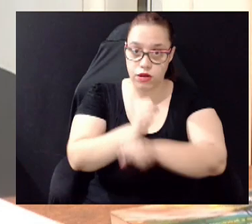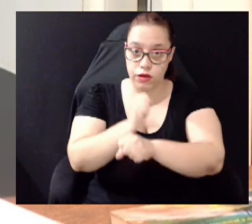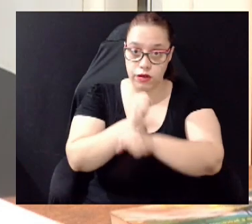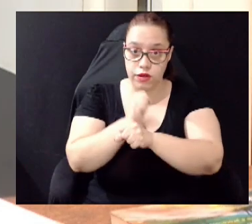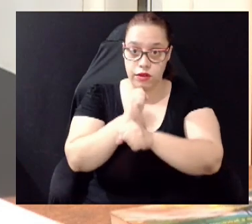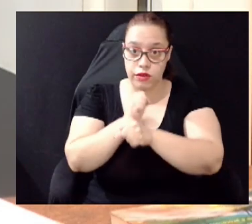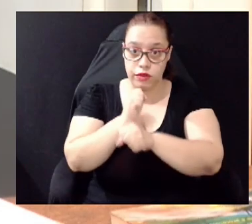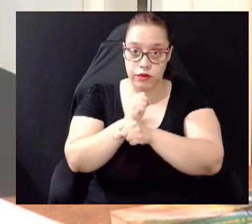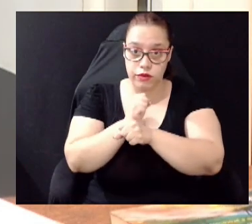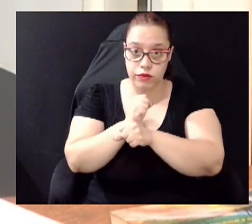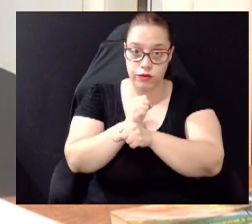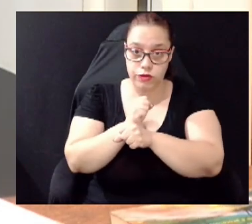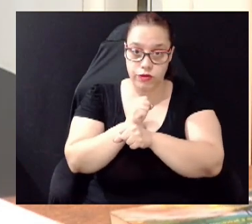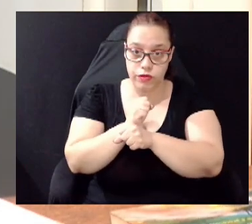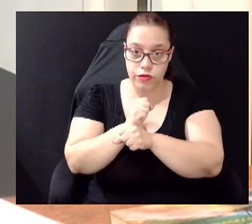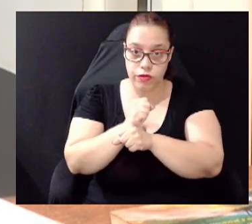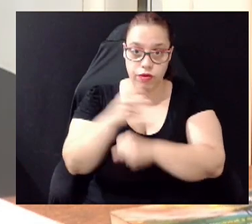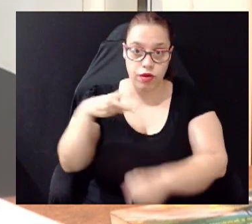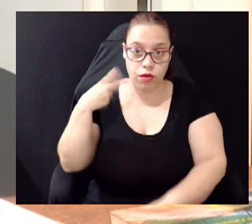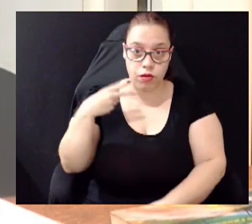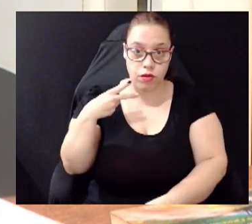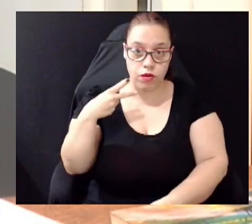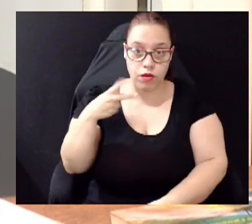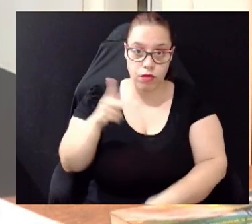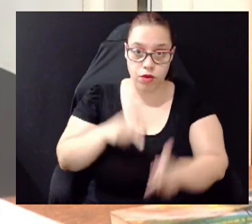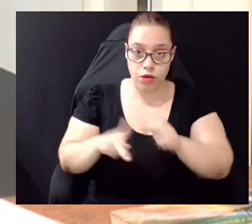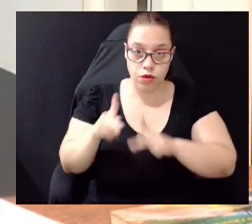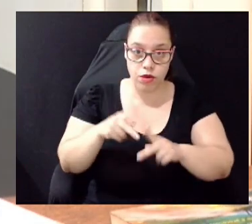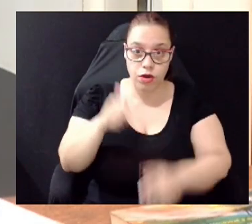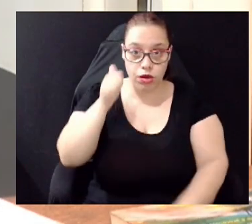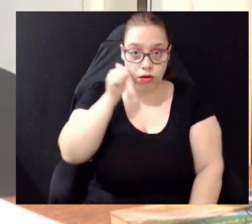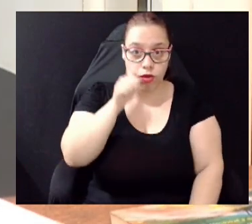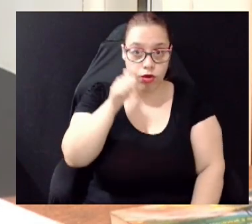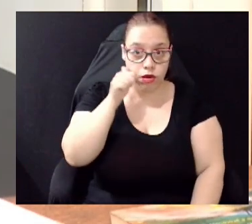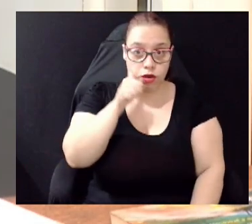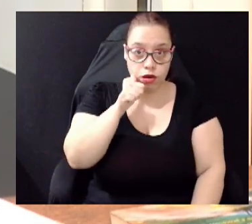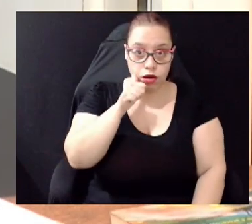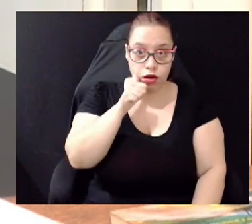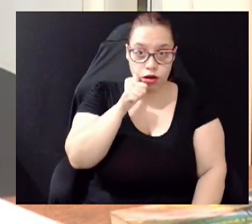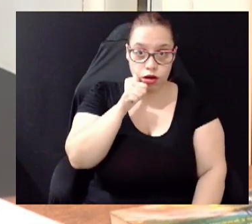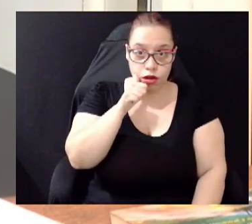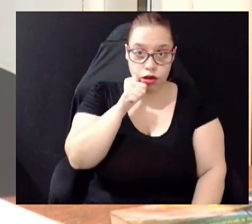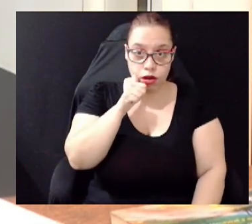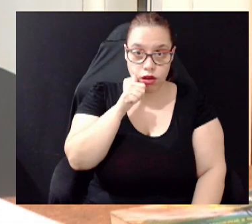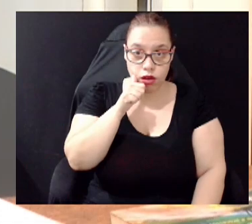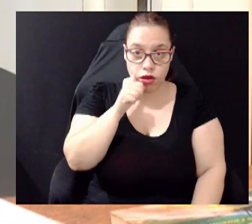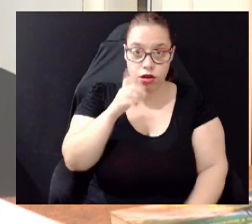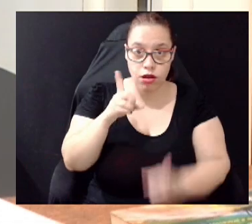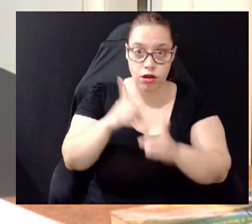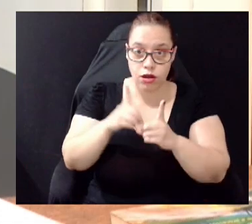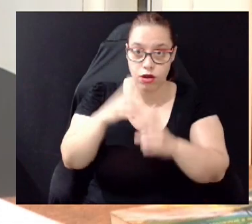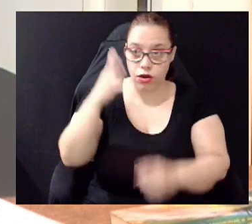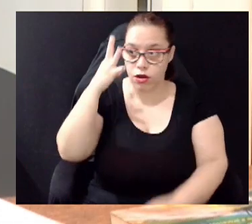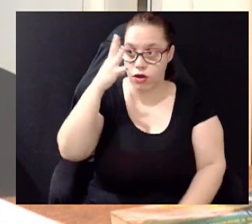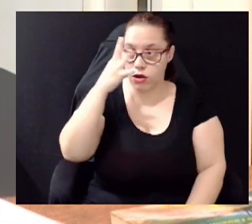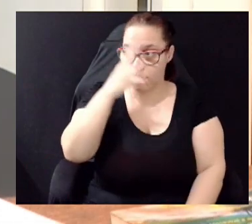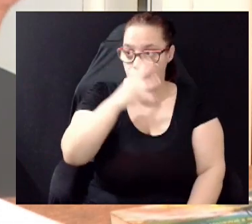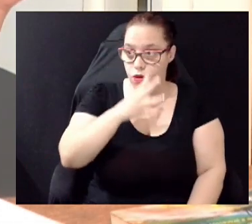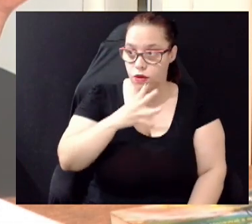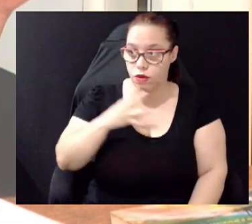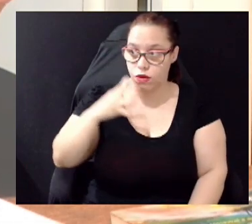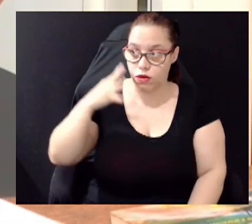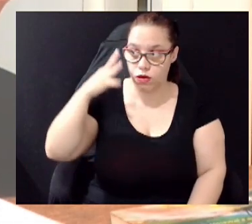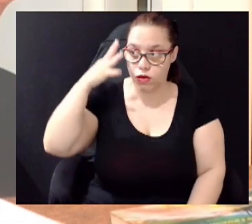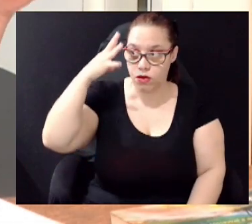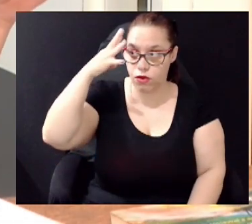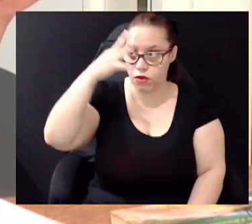eu fui enquanto promotora legal popular, com uma mulher, e a gente ficou esperando pelo atendimento por 4 horas do lado de